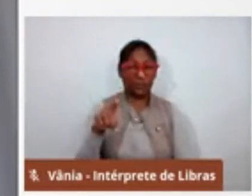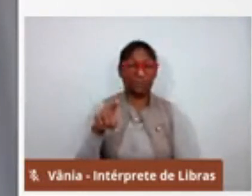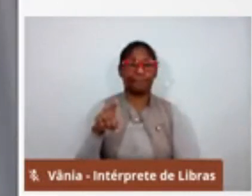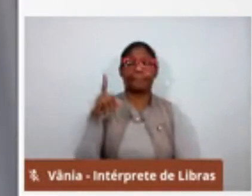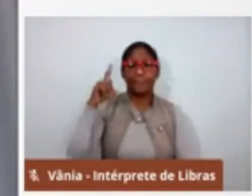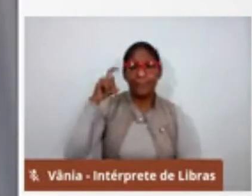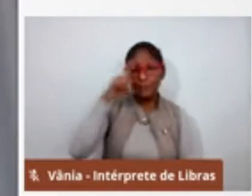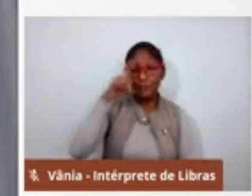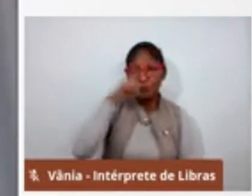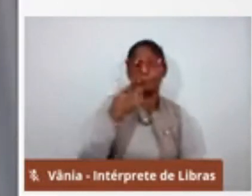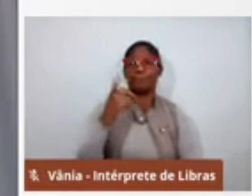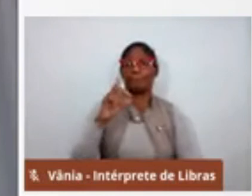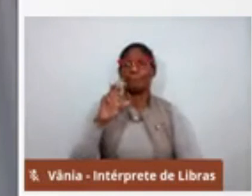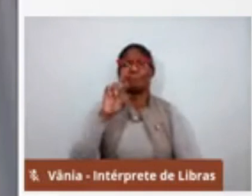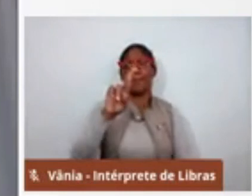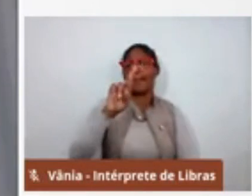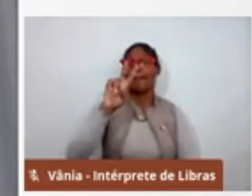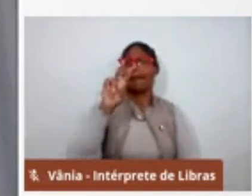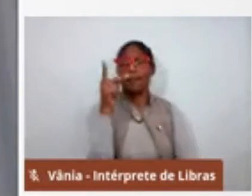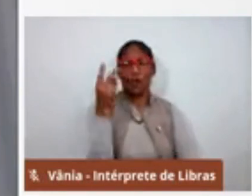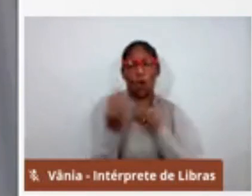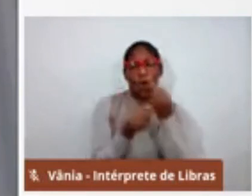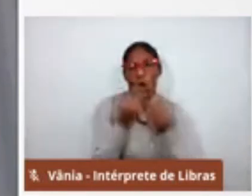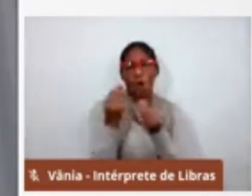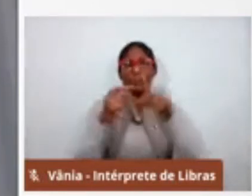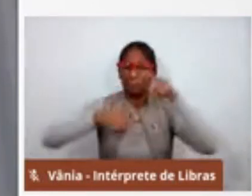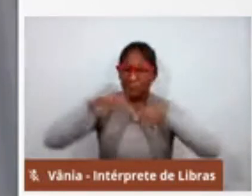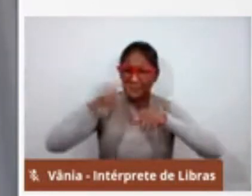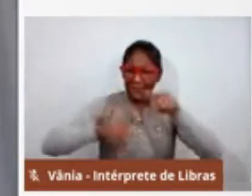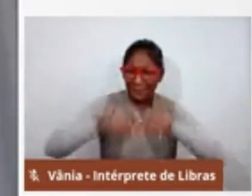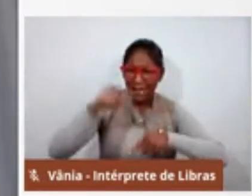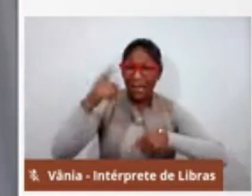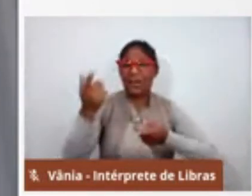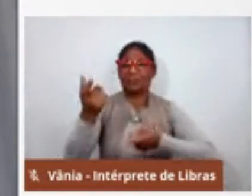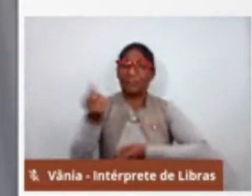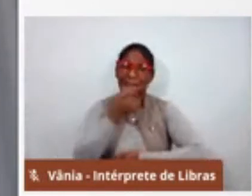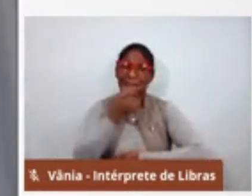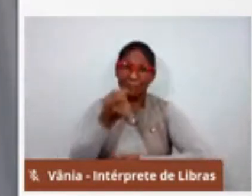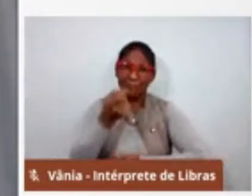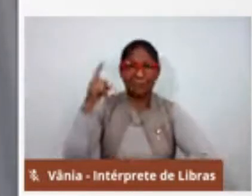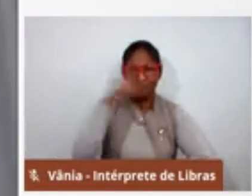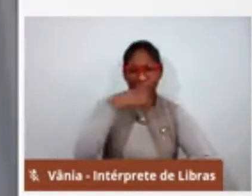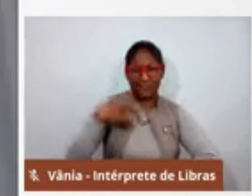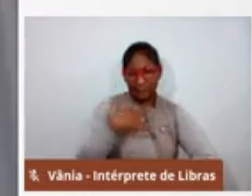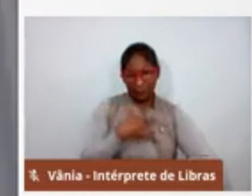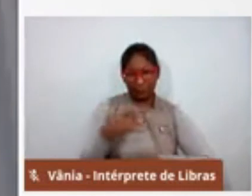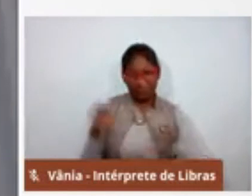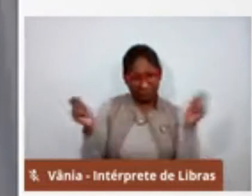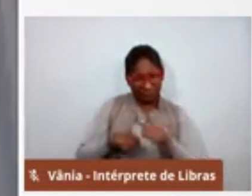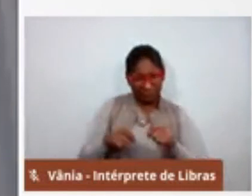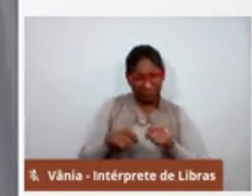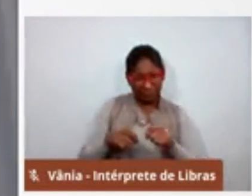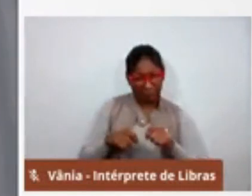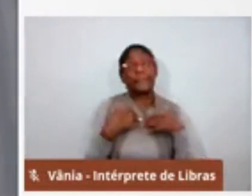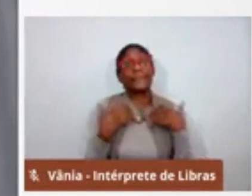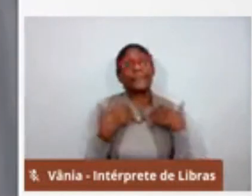área de recursos humanos e outros insumos da capacidade de atendimento na saúde? Sim, Gabriela, a gente analisa, né, toda